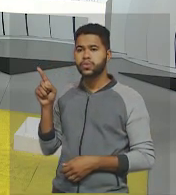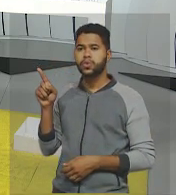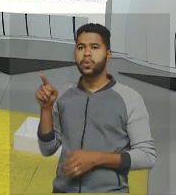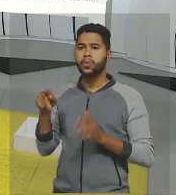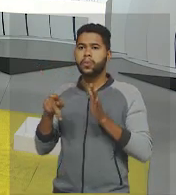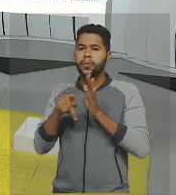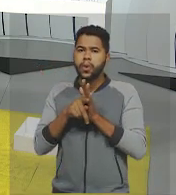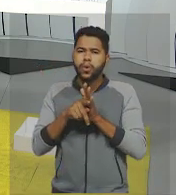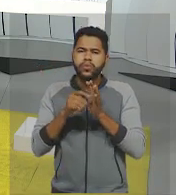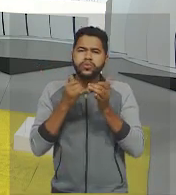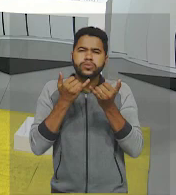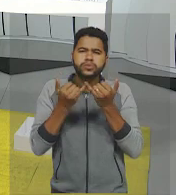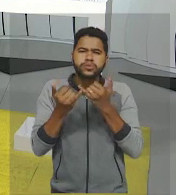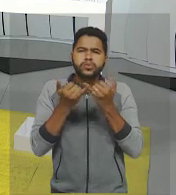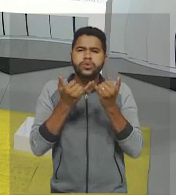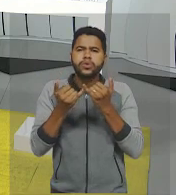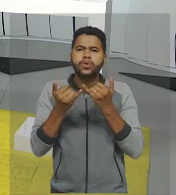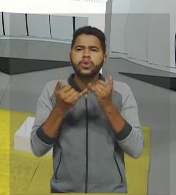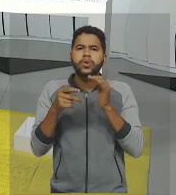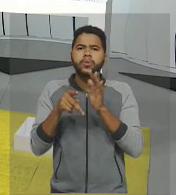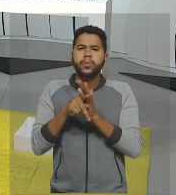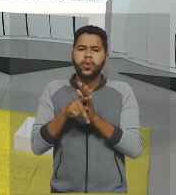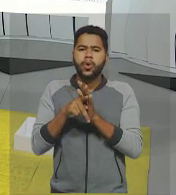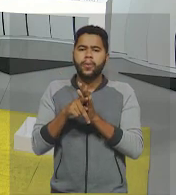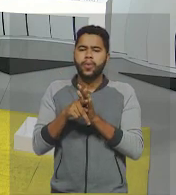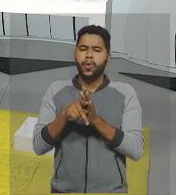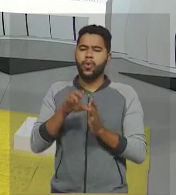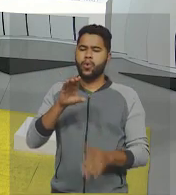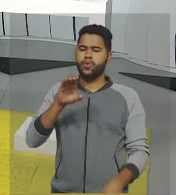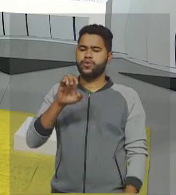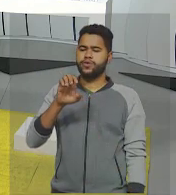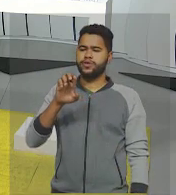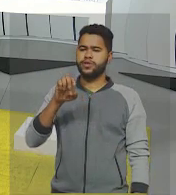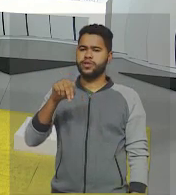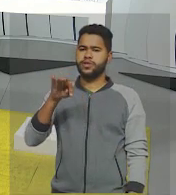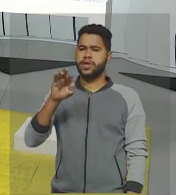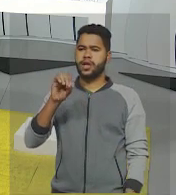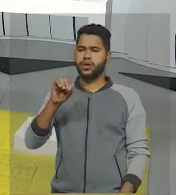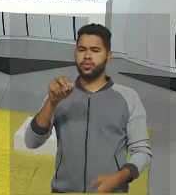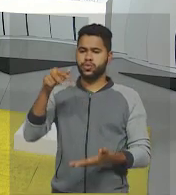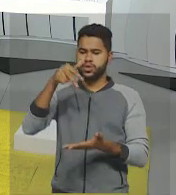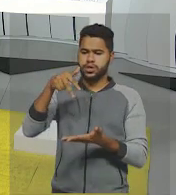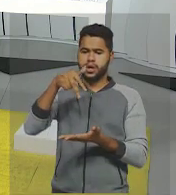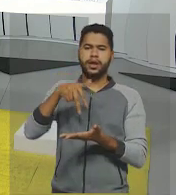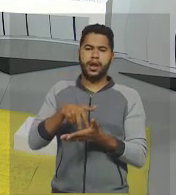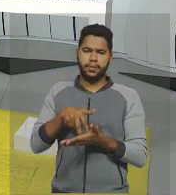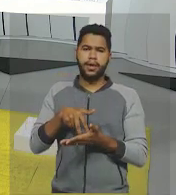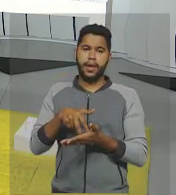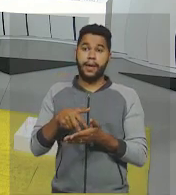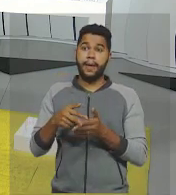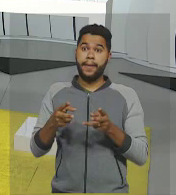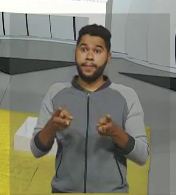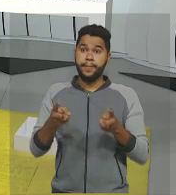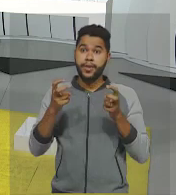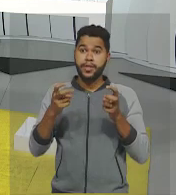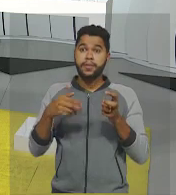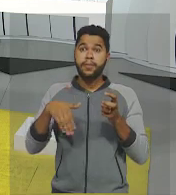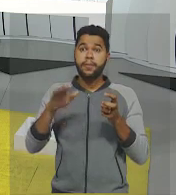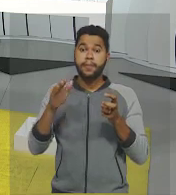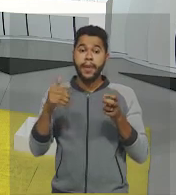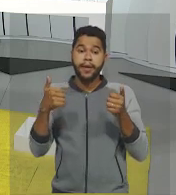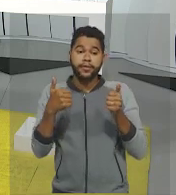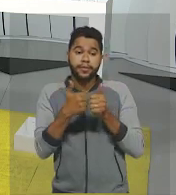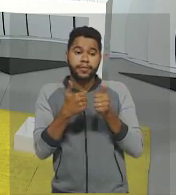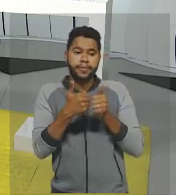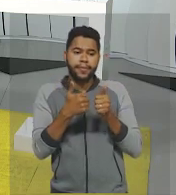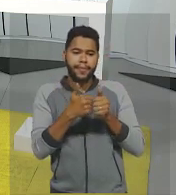ponto aproximado do centro de gravidade da minha vassoura. Percebam que eu estou muito mais próximo agora do